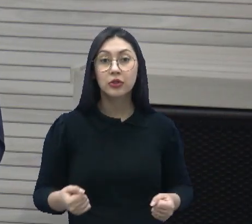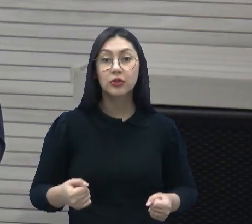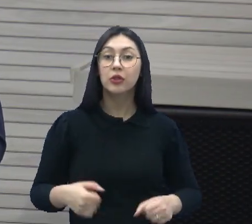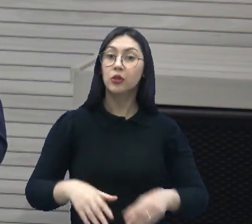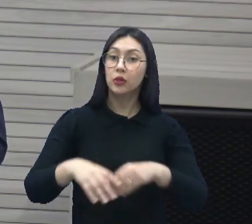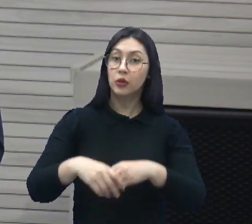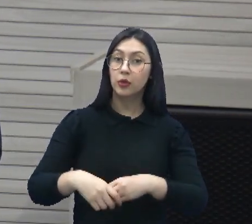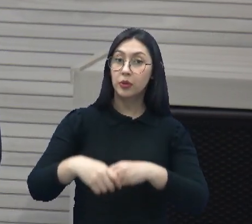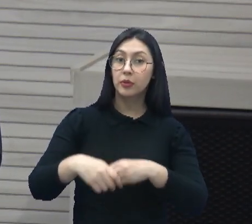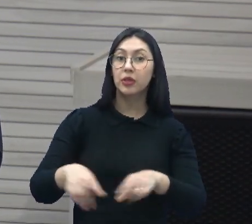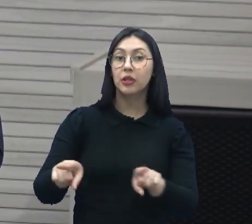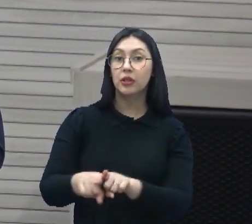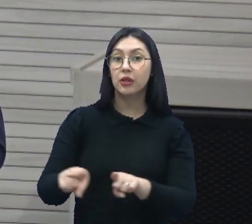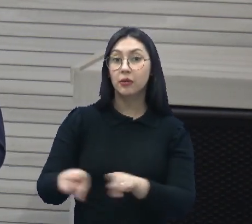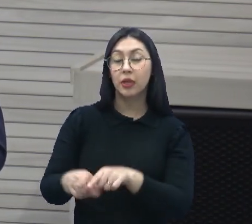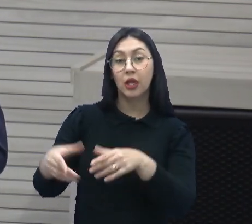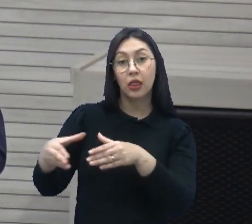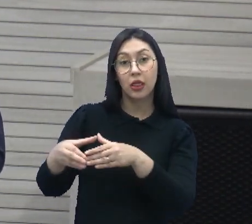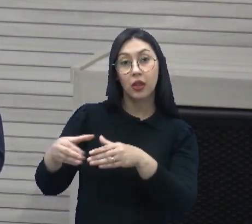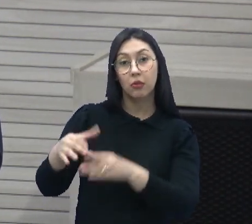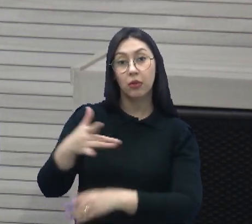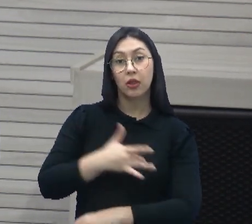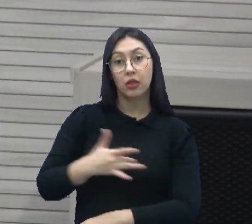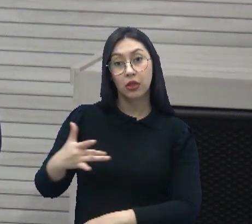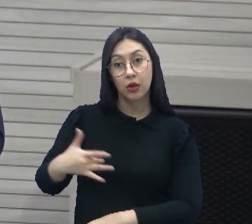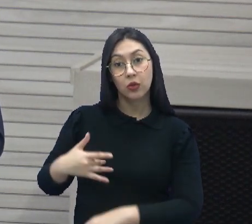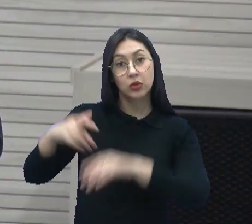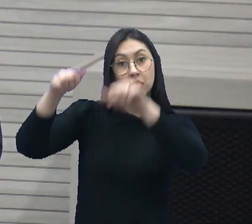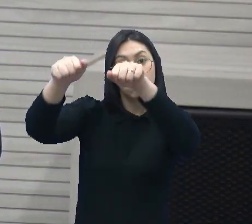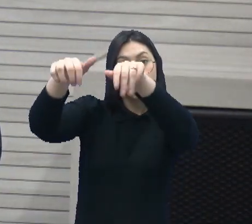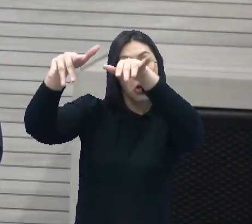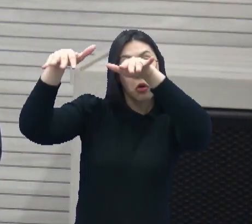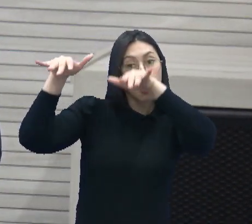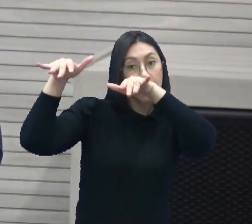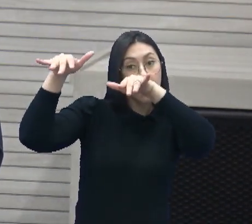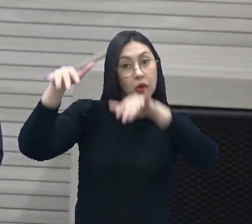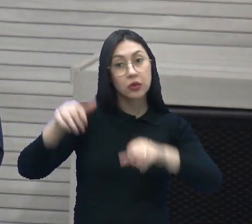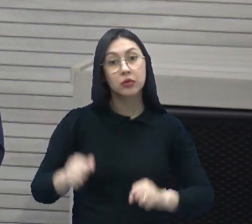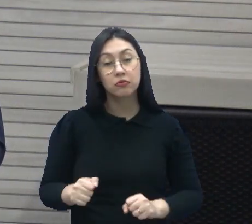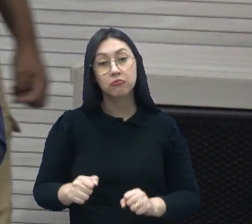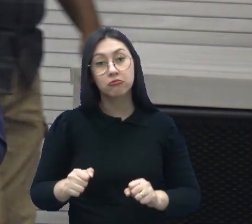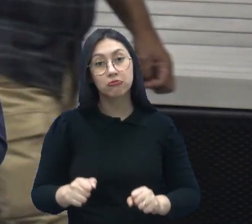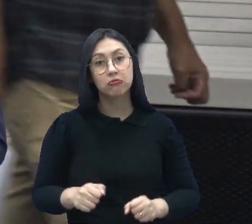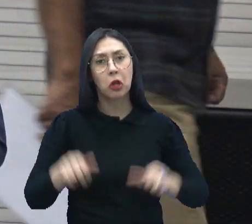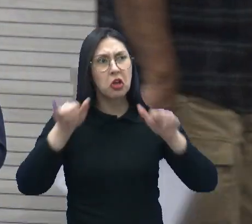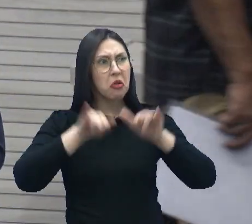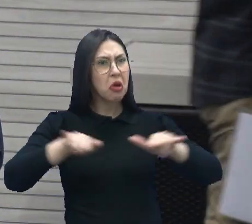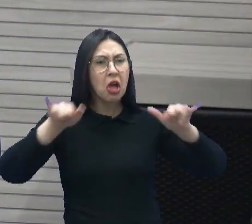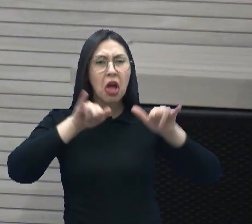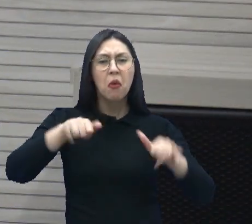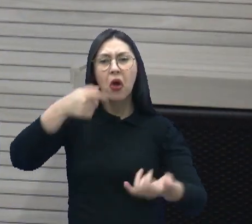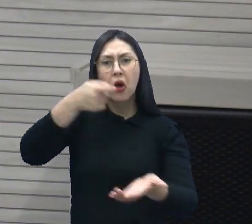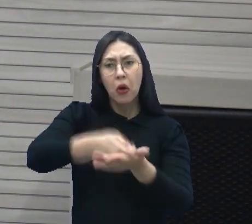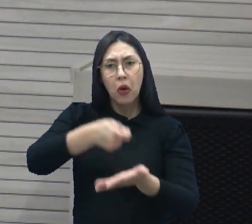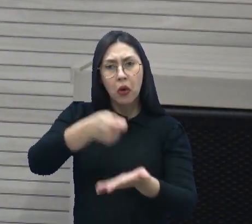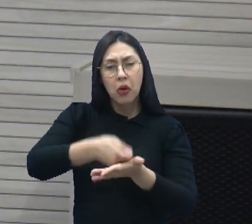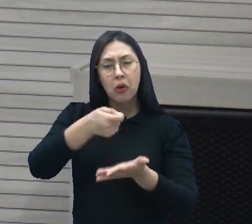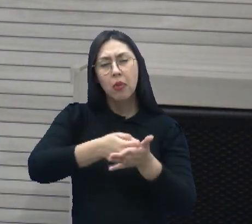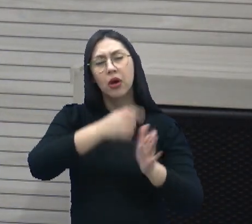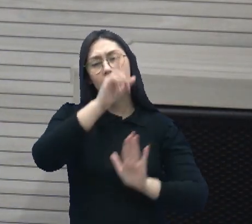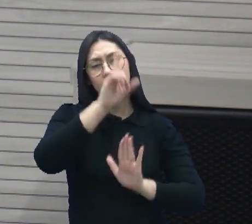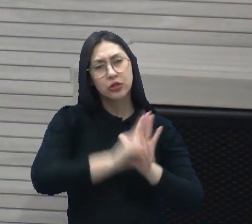Cumprimentar também o pessoal da saúde, que está aí em cima na galeria, né, se manifestando, cobrando aí seus direitos,